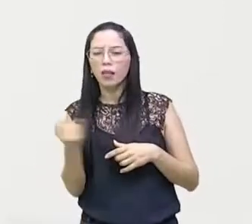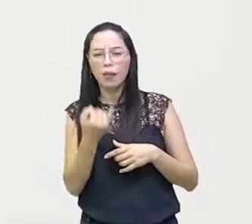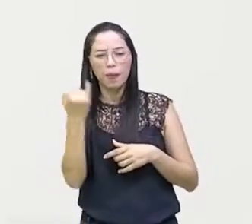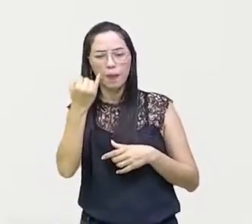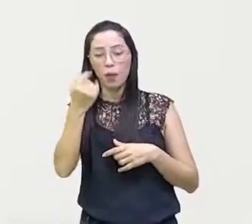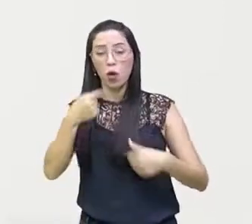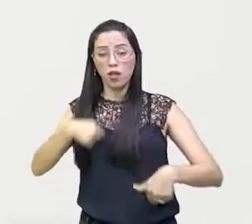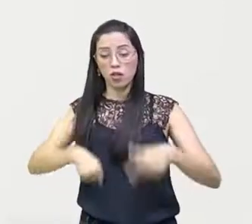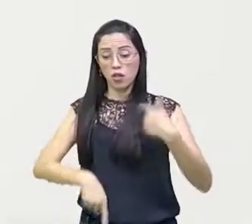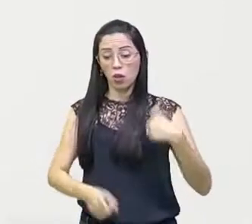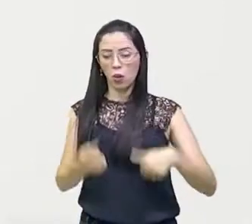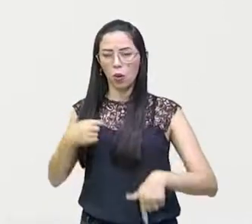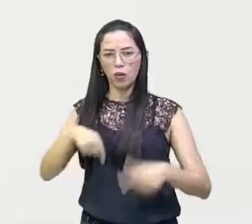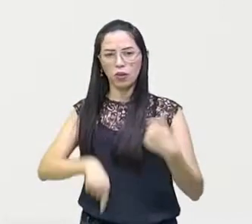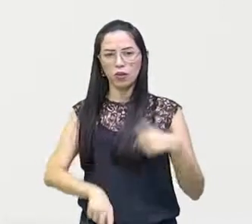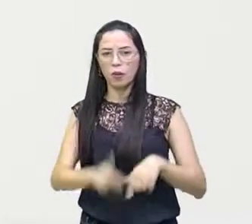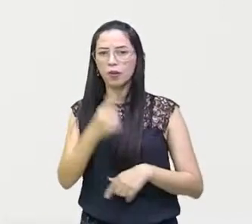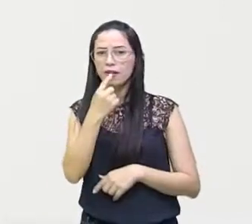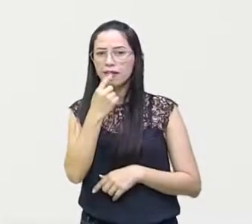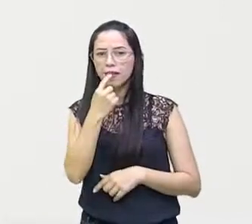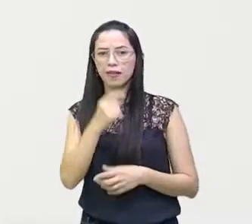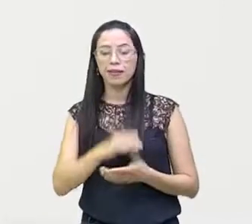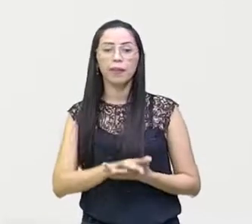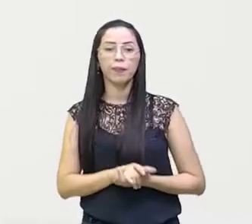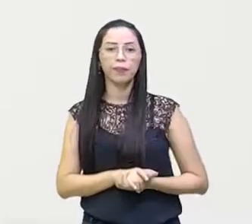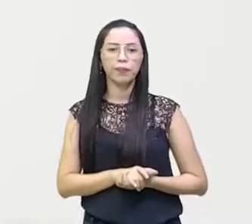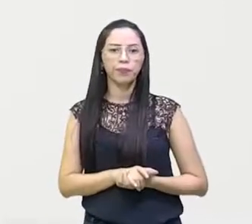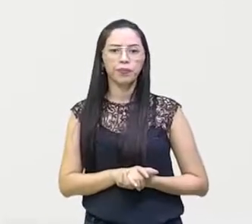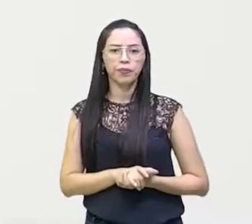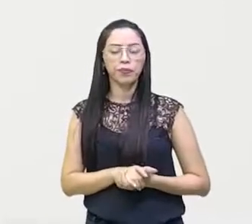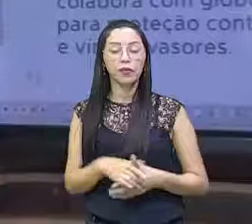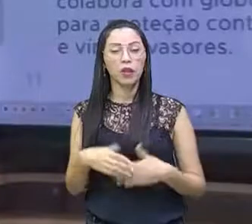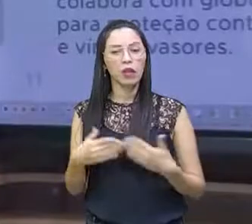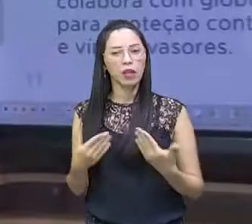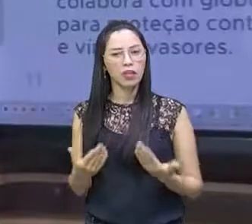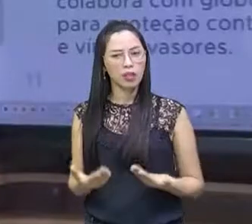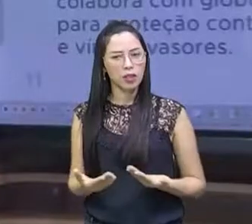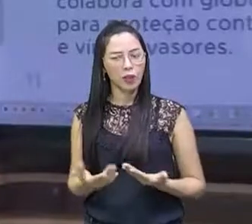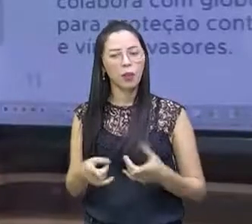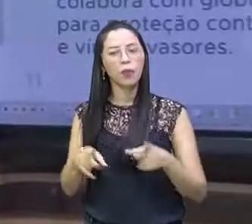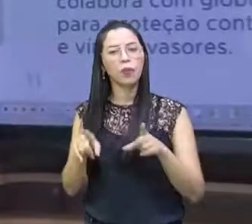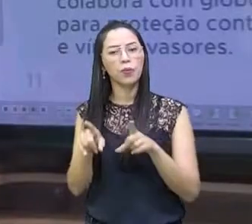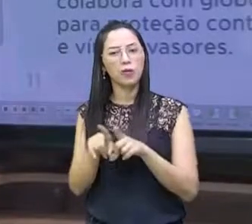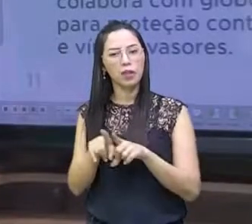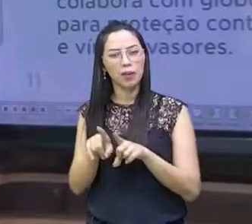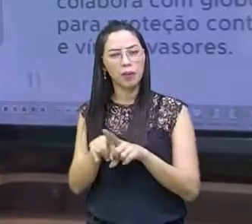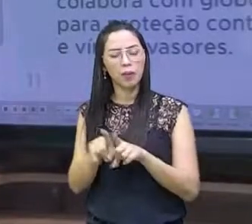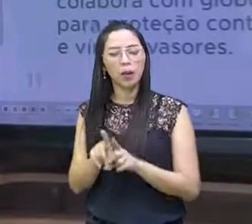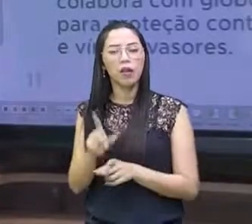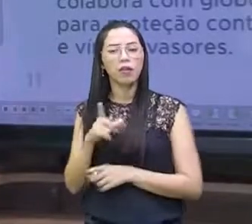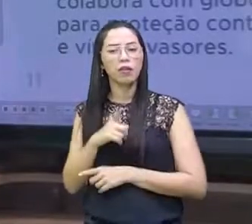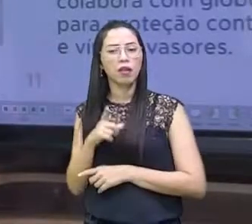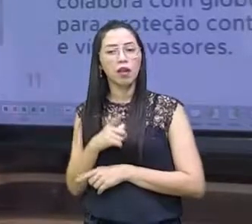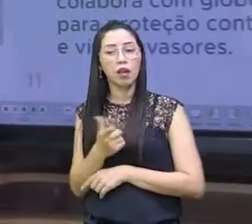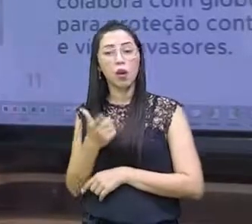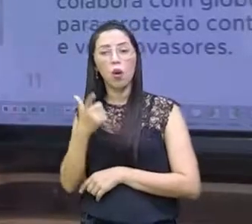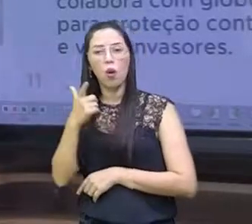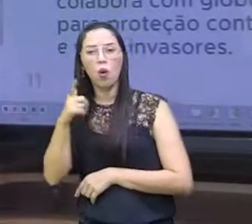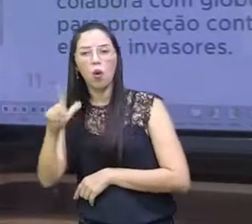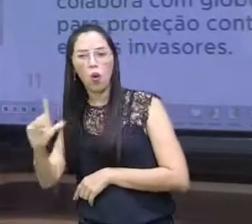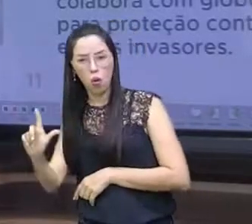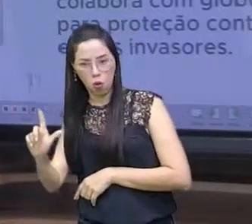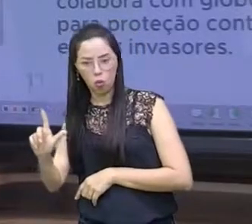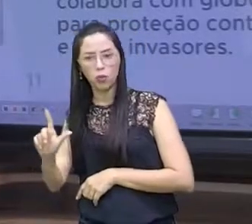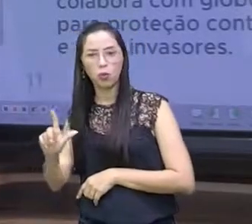sangue. Muito bem. Além do sistema de circulação sanguínea, existe também outro sistema, que